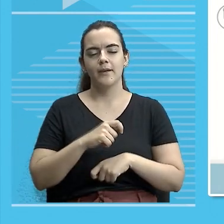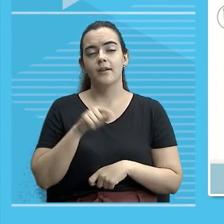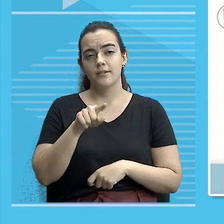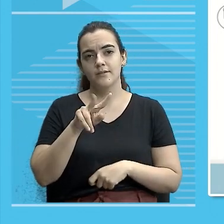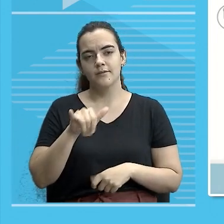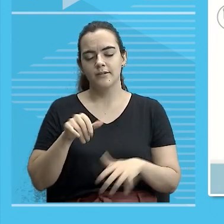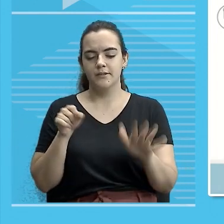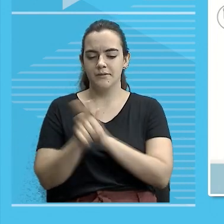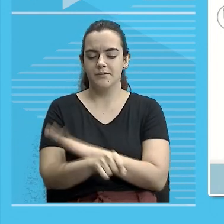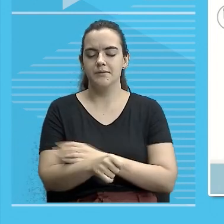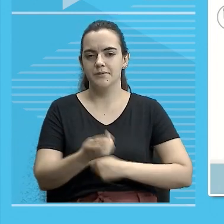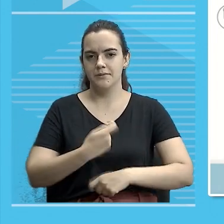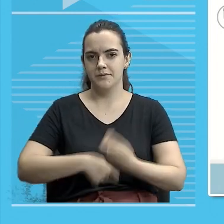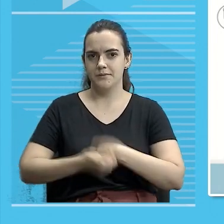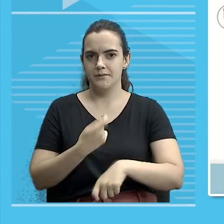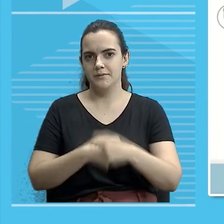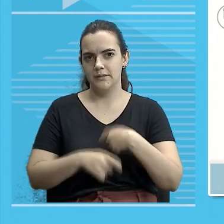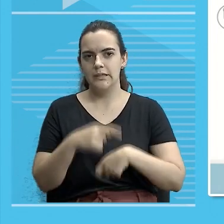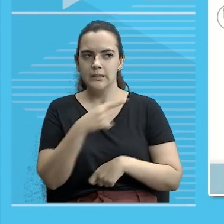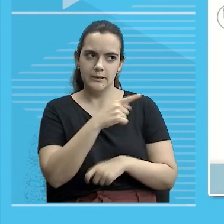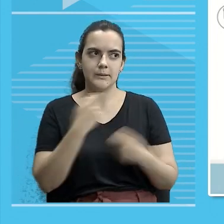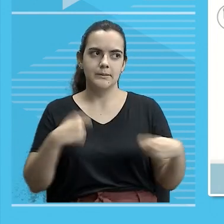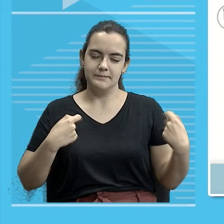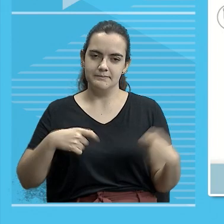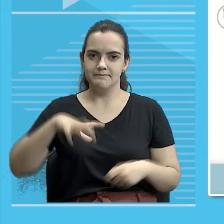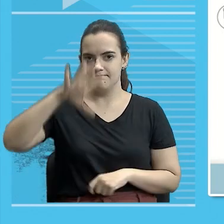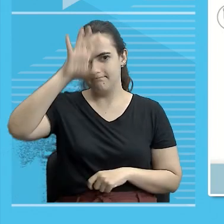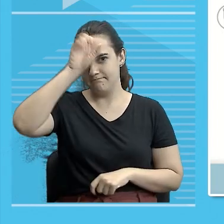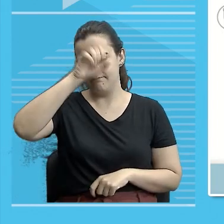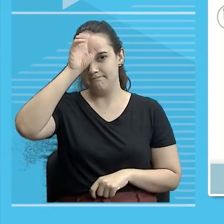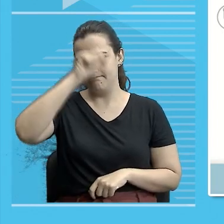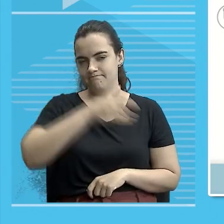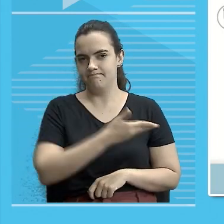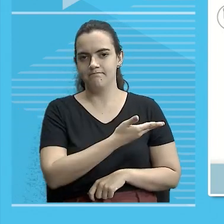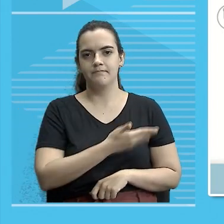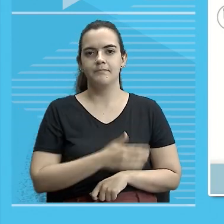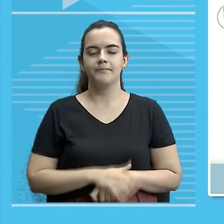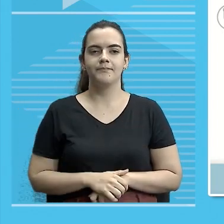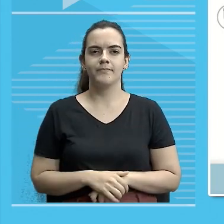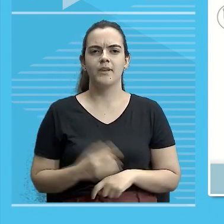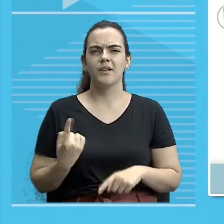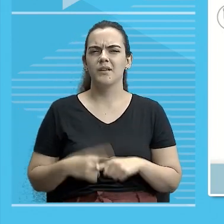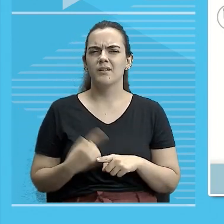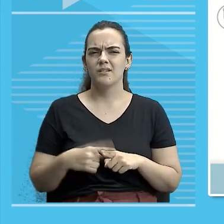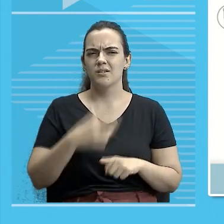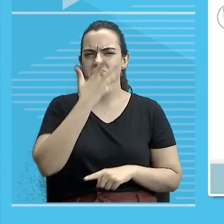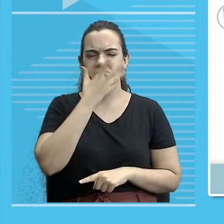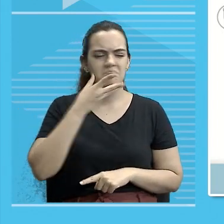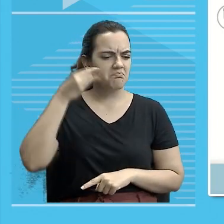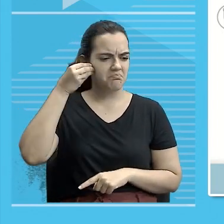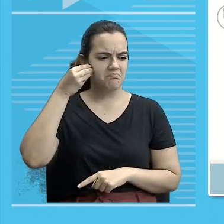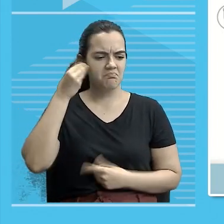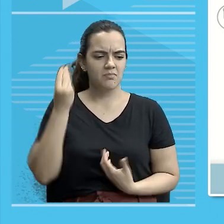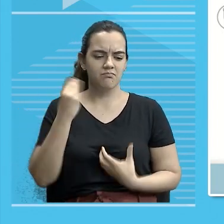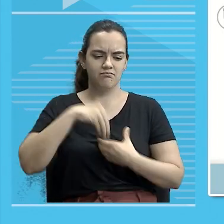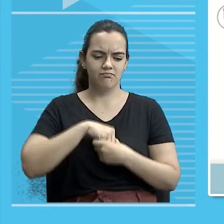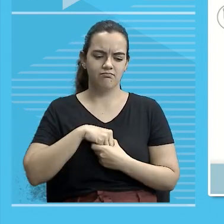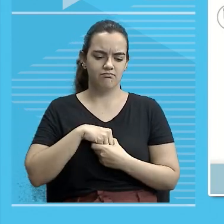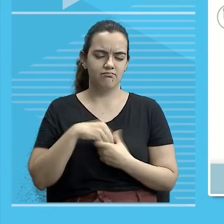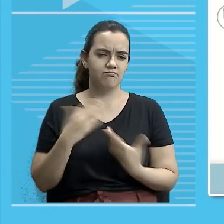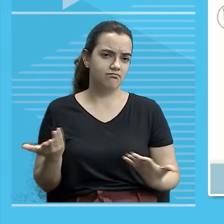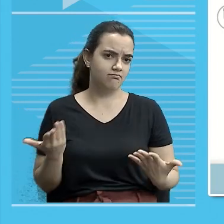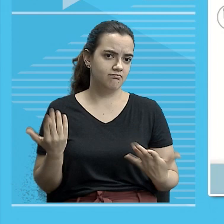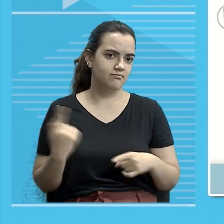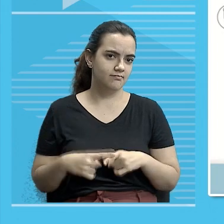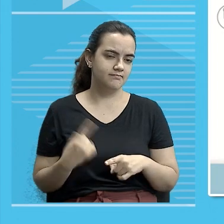Então por que se diz que qualidade é algo subjetivo essa pergunta que eu vou fazer para vocês